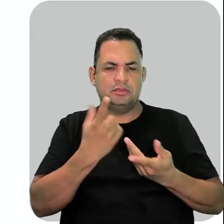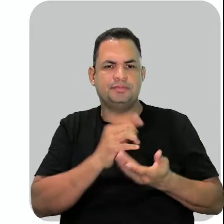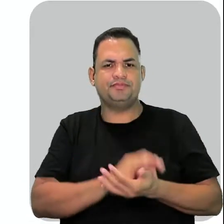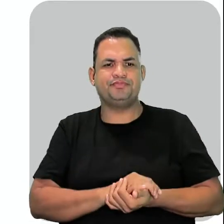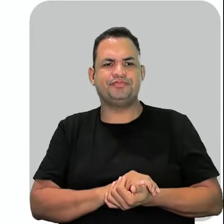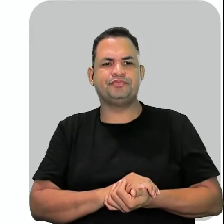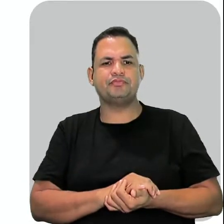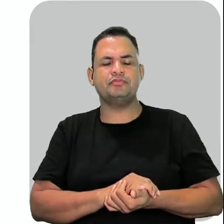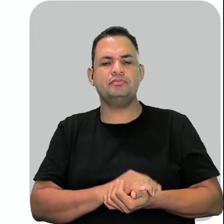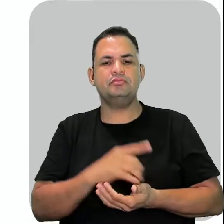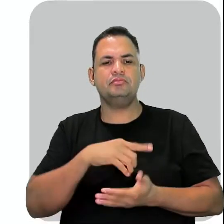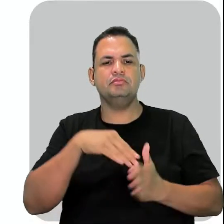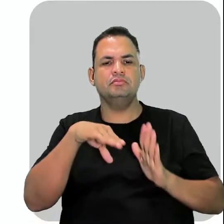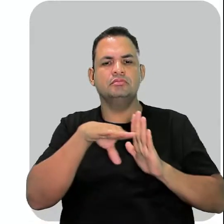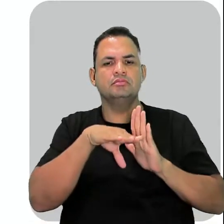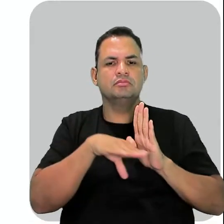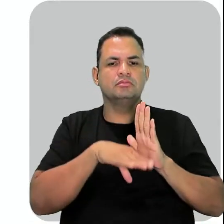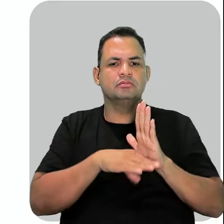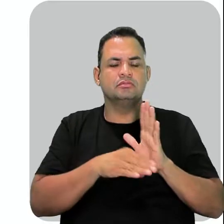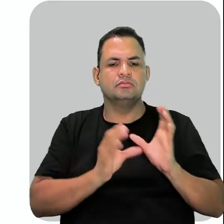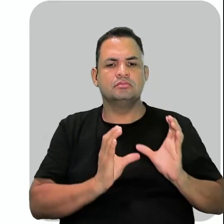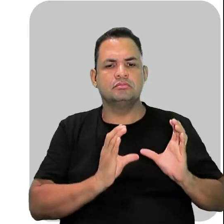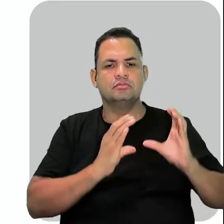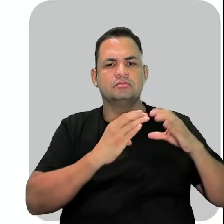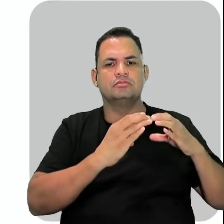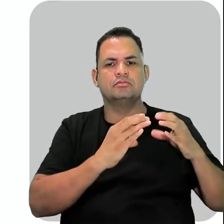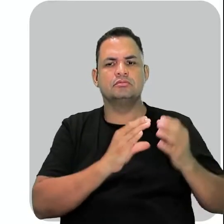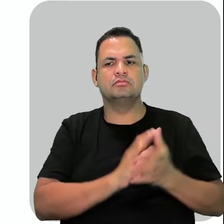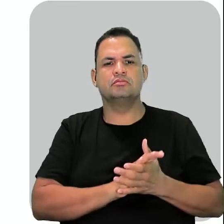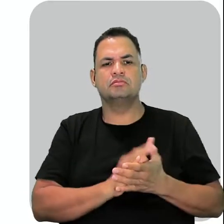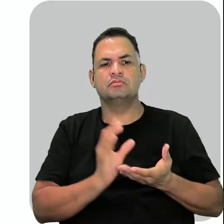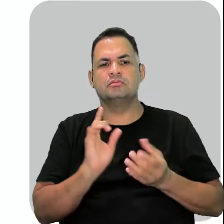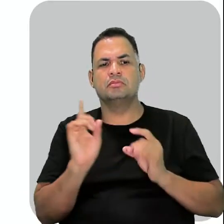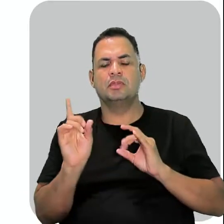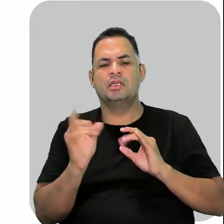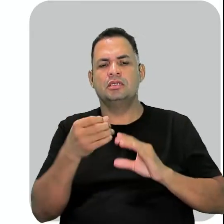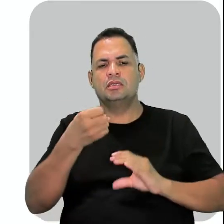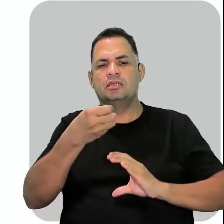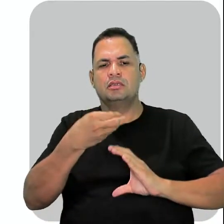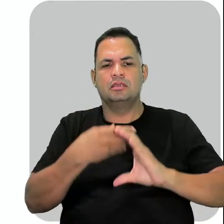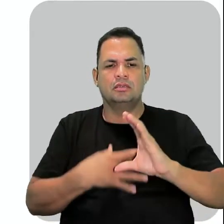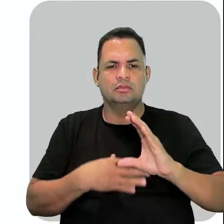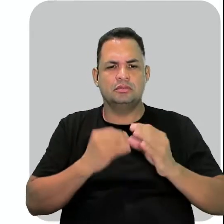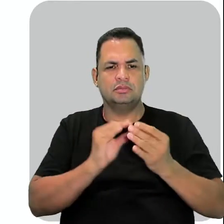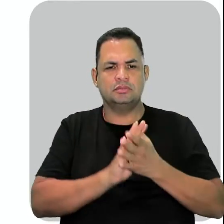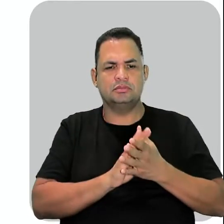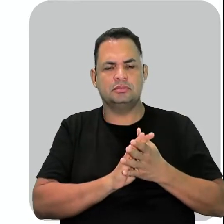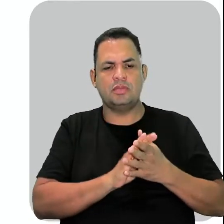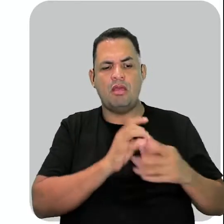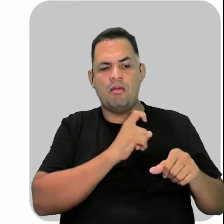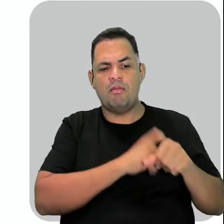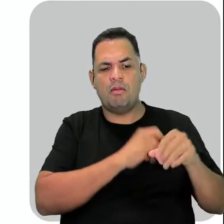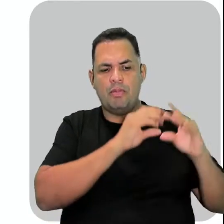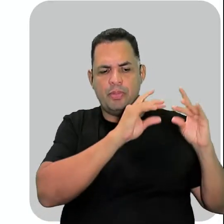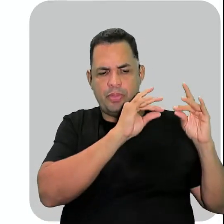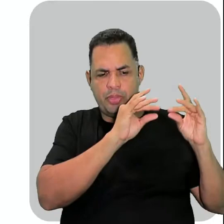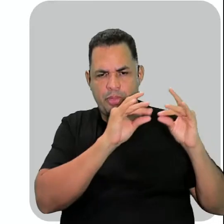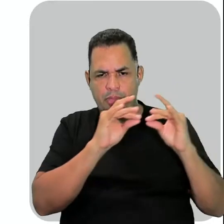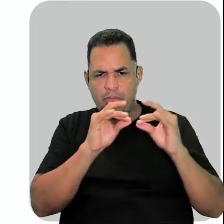tipos. Eles são divididos em 2 grupos de acordo com a sua característica de fusão